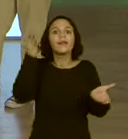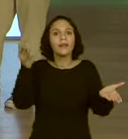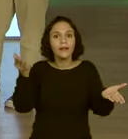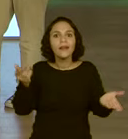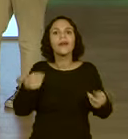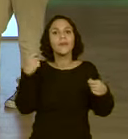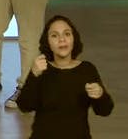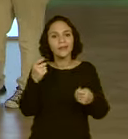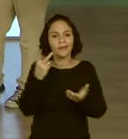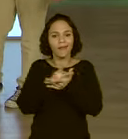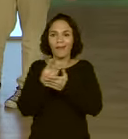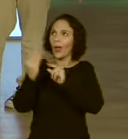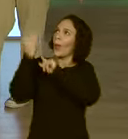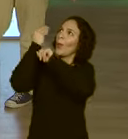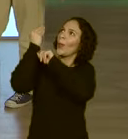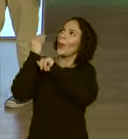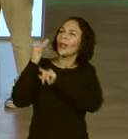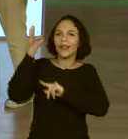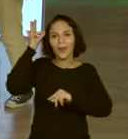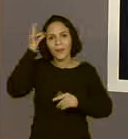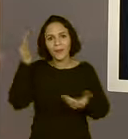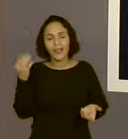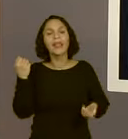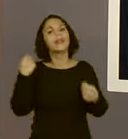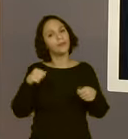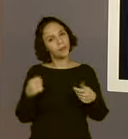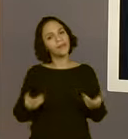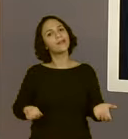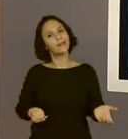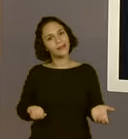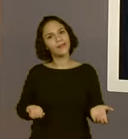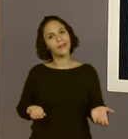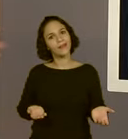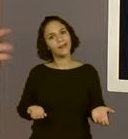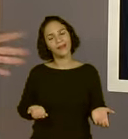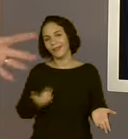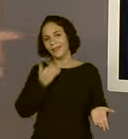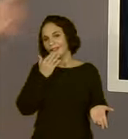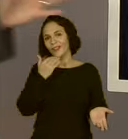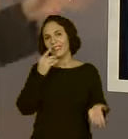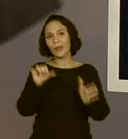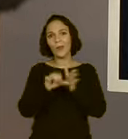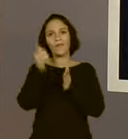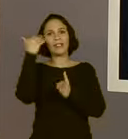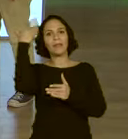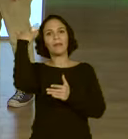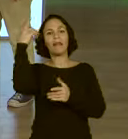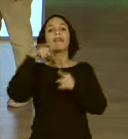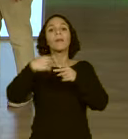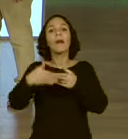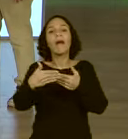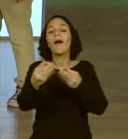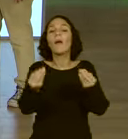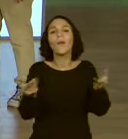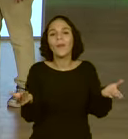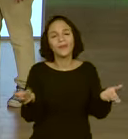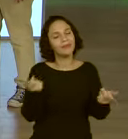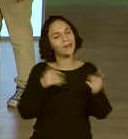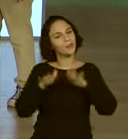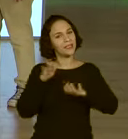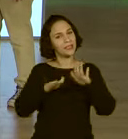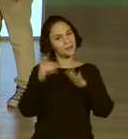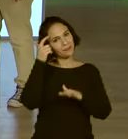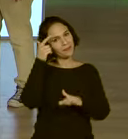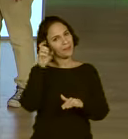que ser mantido. Exatamente, você tem que dar manutenção naquele cabelo, não é verdade? Então, esse é o cuidado que a gente precisa